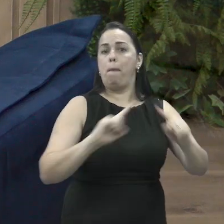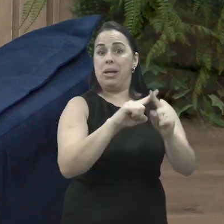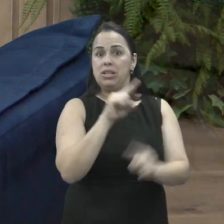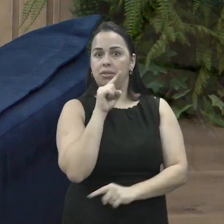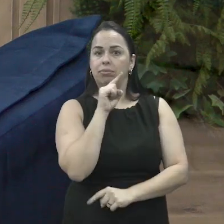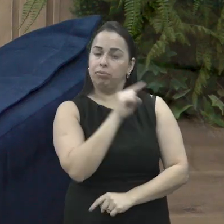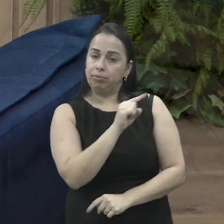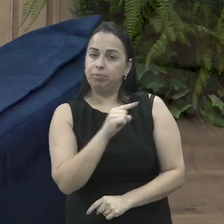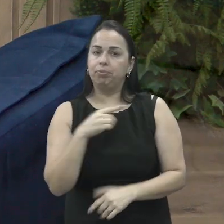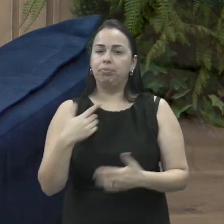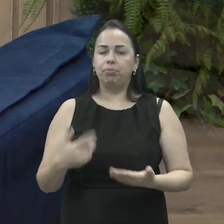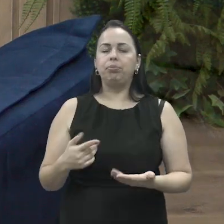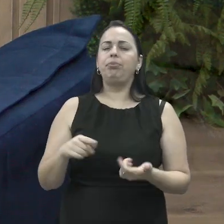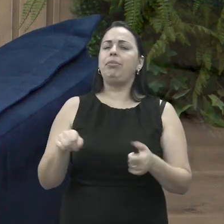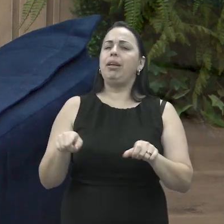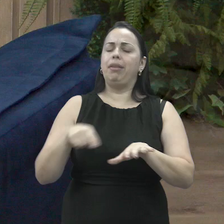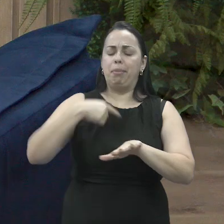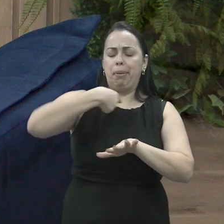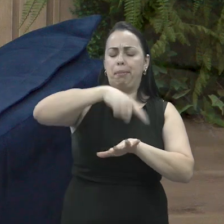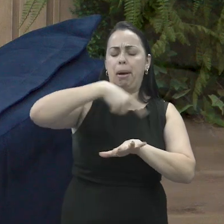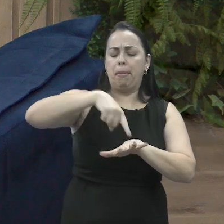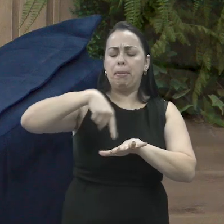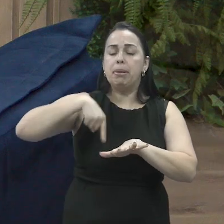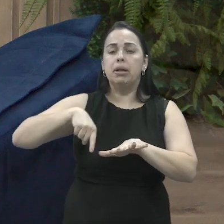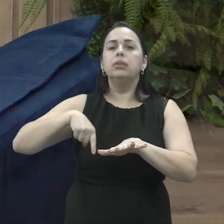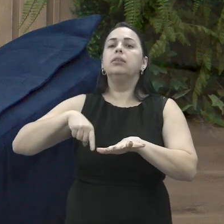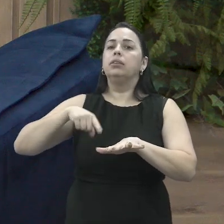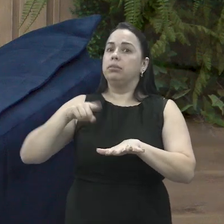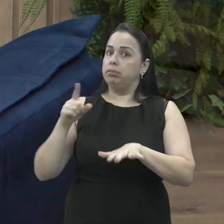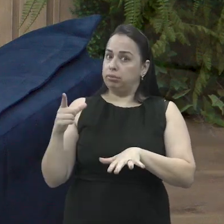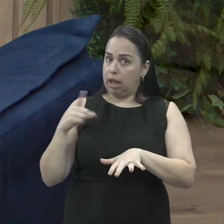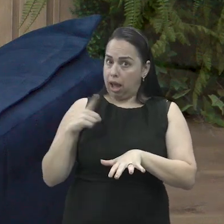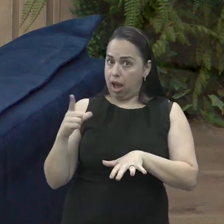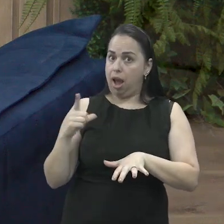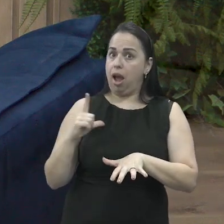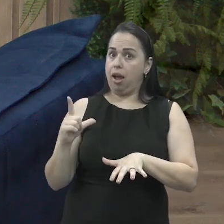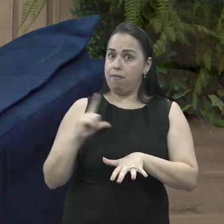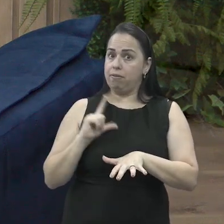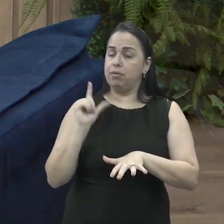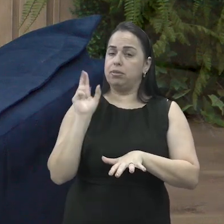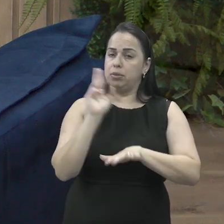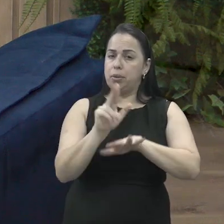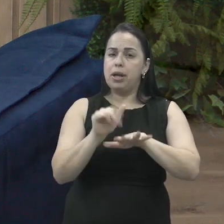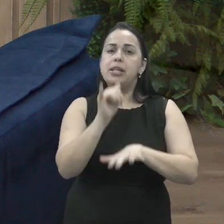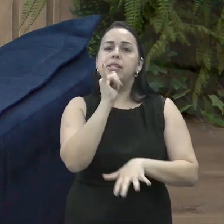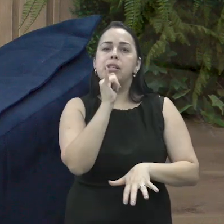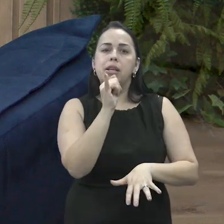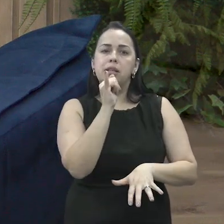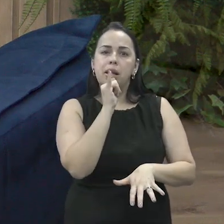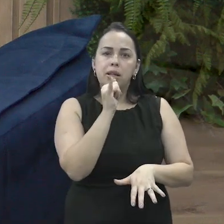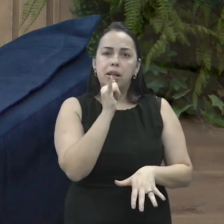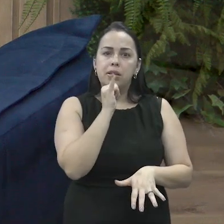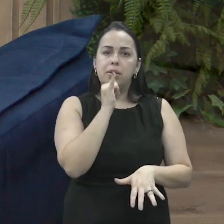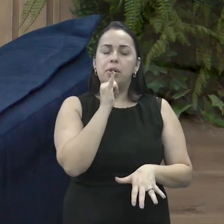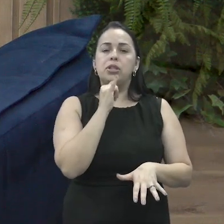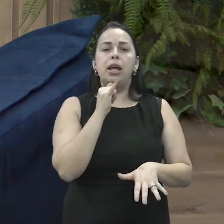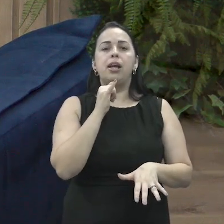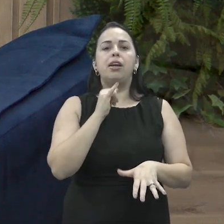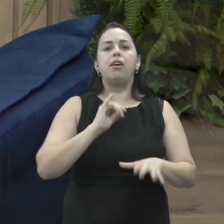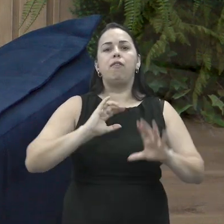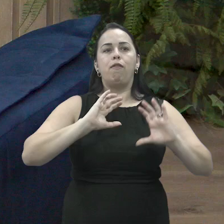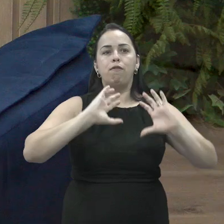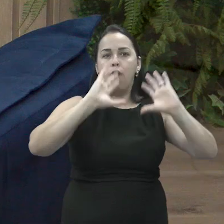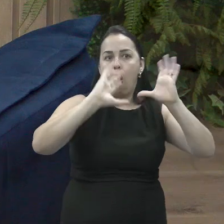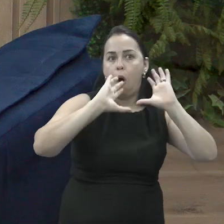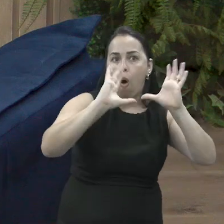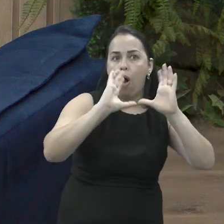muito bacana. Várias modalidades se desenvolvendo na cidade. Eu acho que a gente pode aqui citar modalidades de